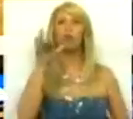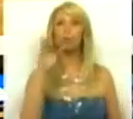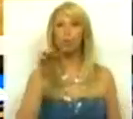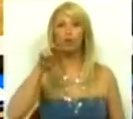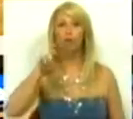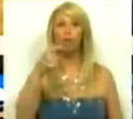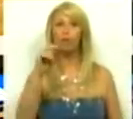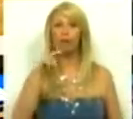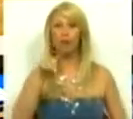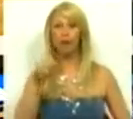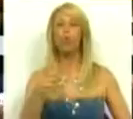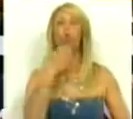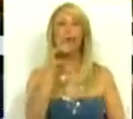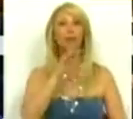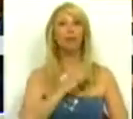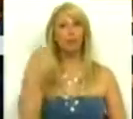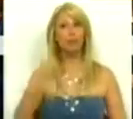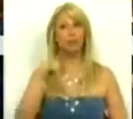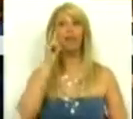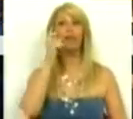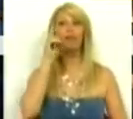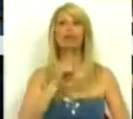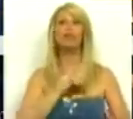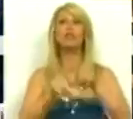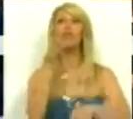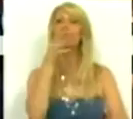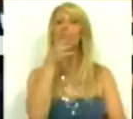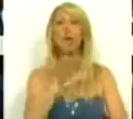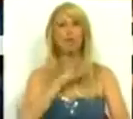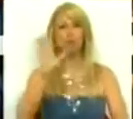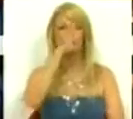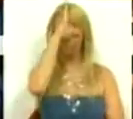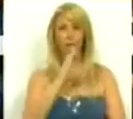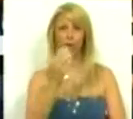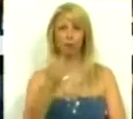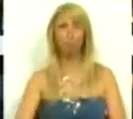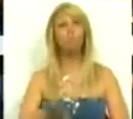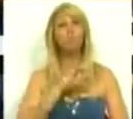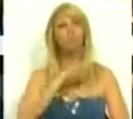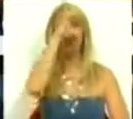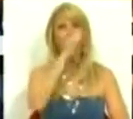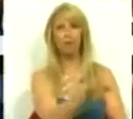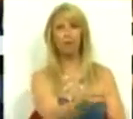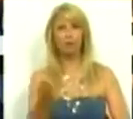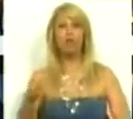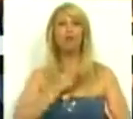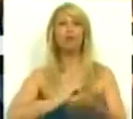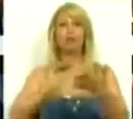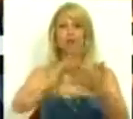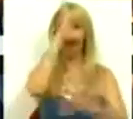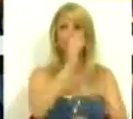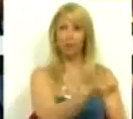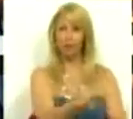Obrigado, Sra. Presidente, senhoras e senhores deputados, Sr. Primeiro-Ministro, Srs. Ministros, Srs. Secretários de